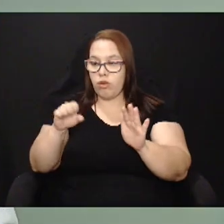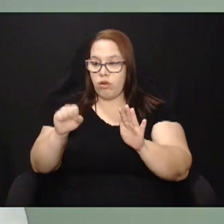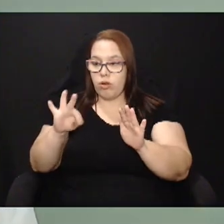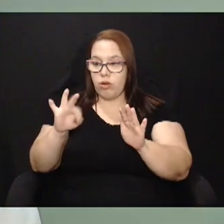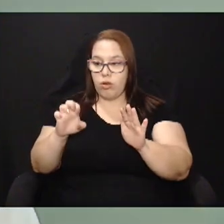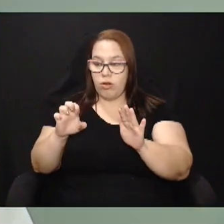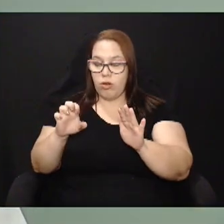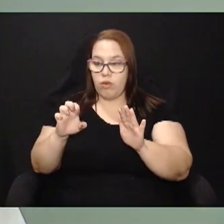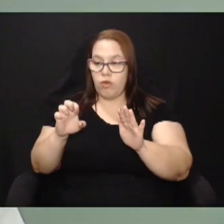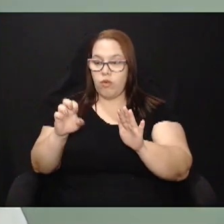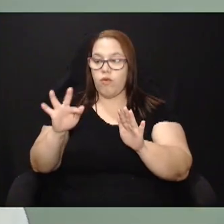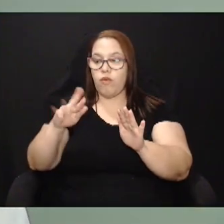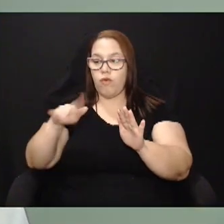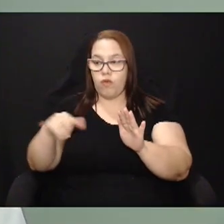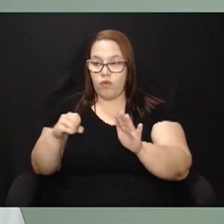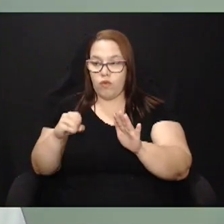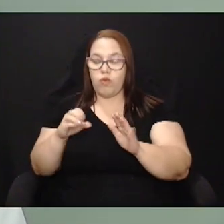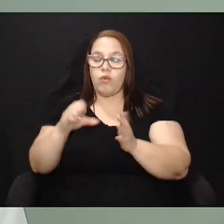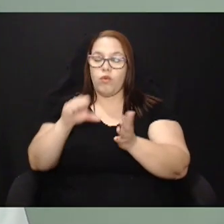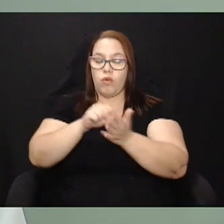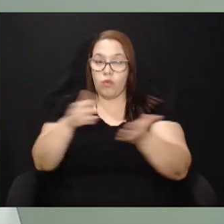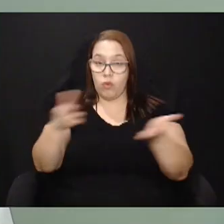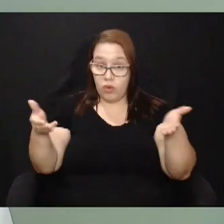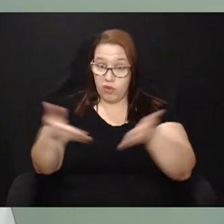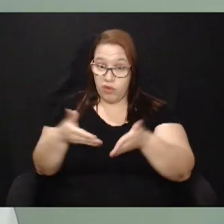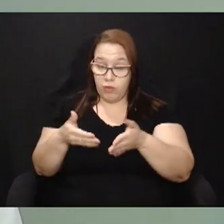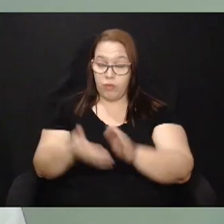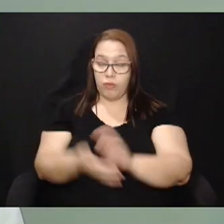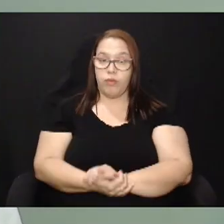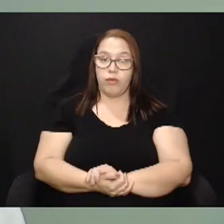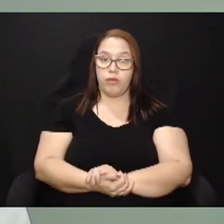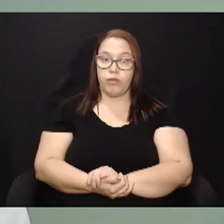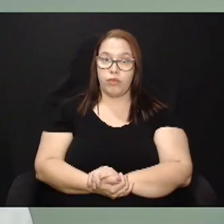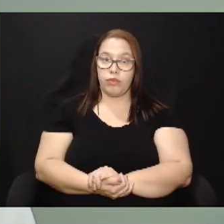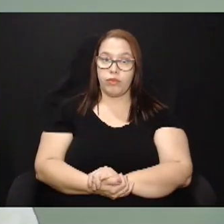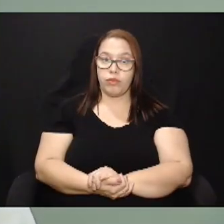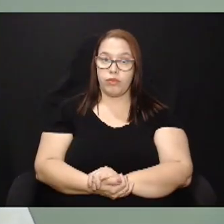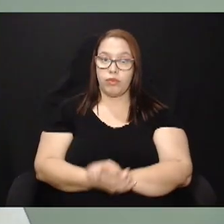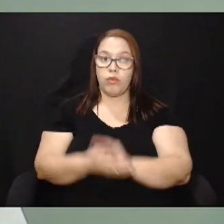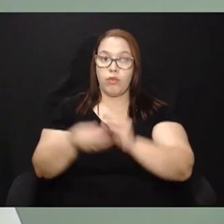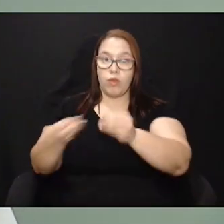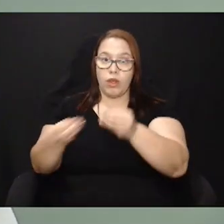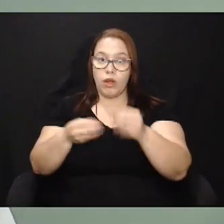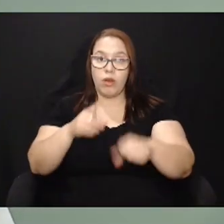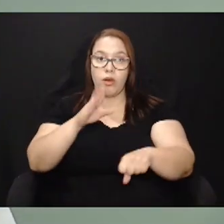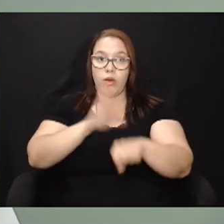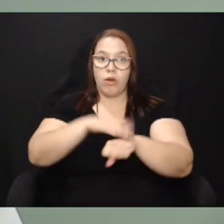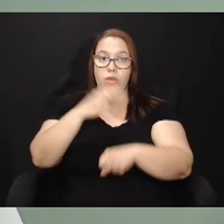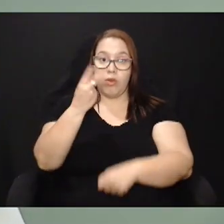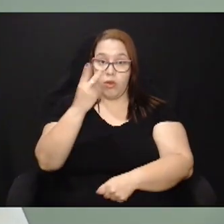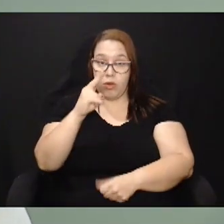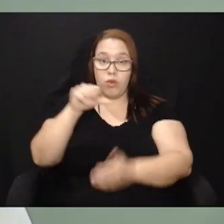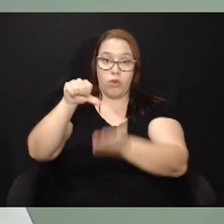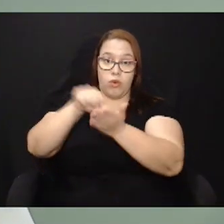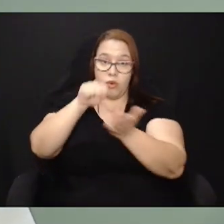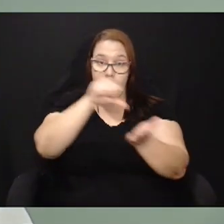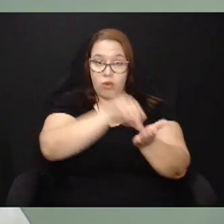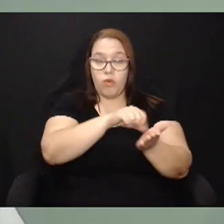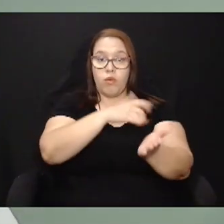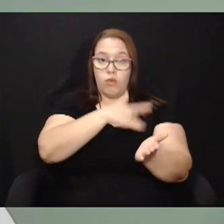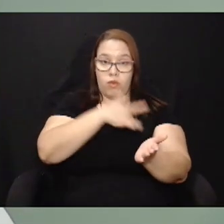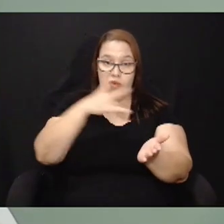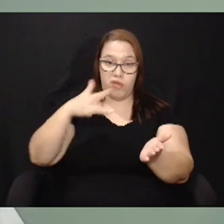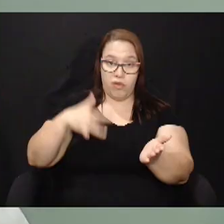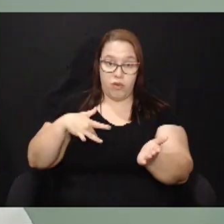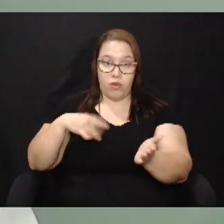Santos Dumont. A partir de hoje, ela passa a ser ofertada em mais 12 unidades básicas de saúde, sendo